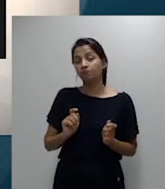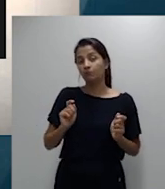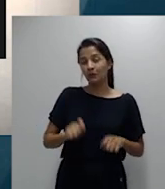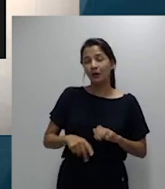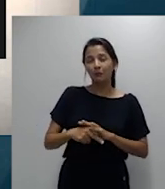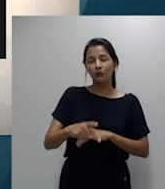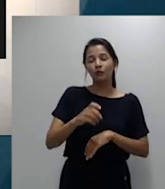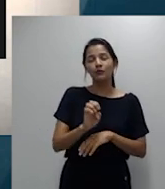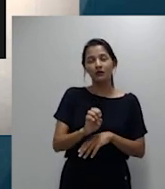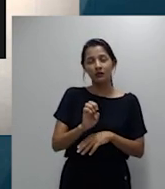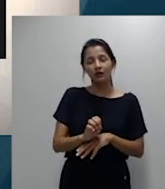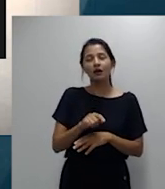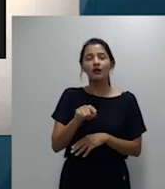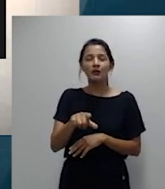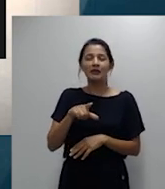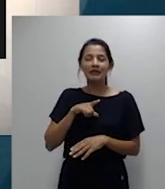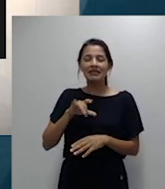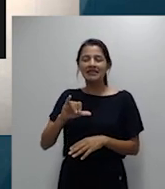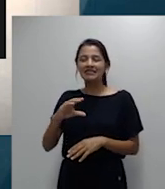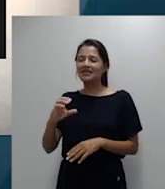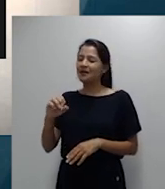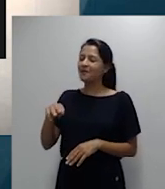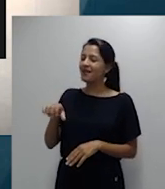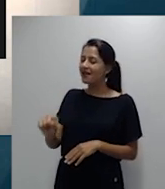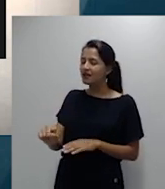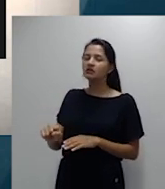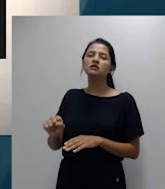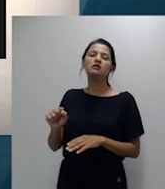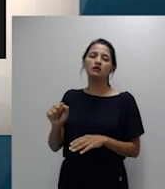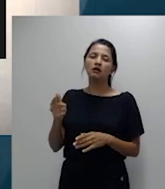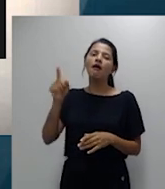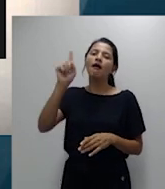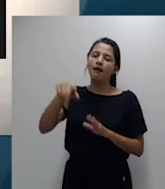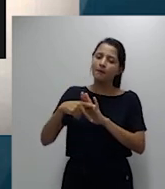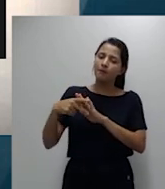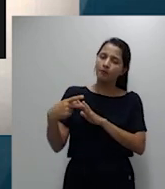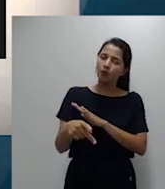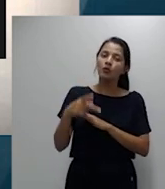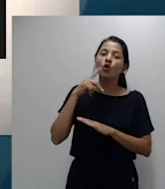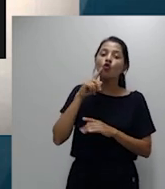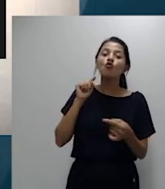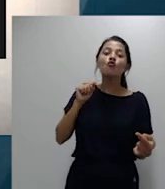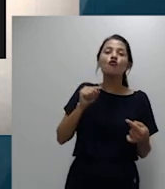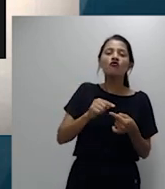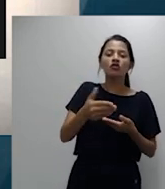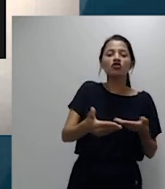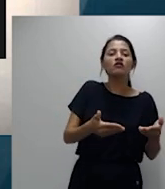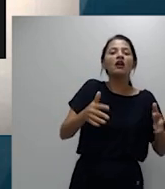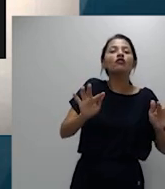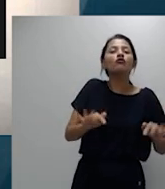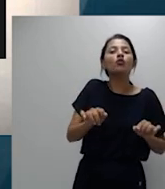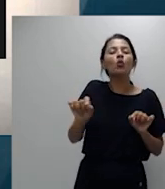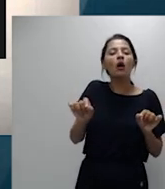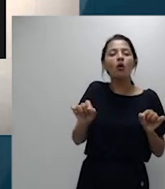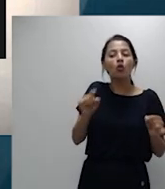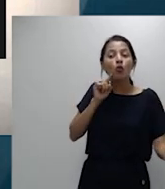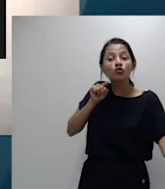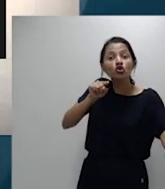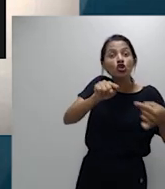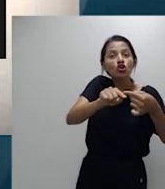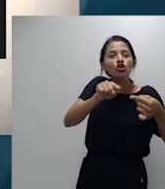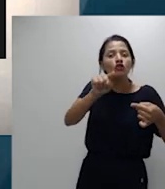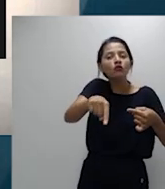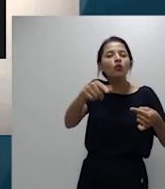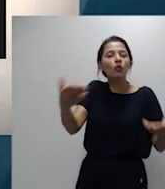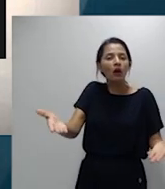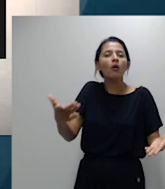ICMS comunicação é para tributar a atividade sim que compreende a prestação de um